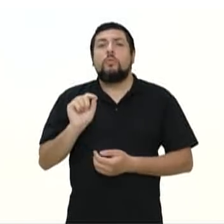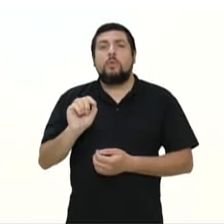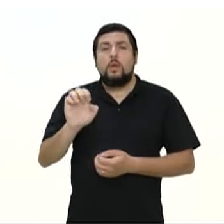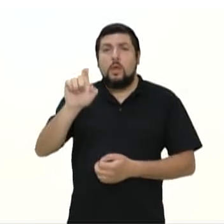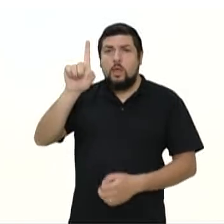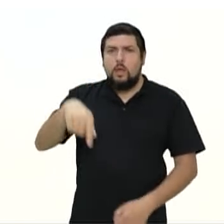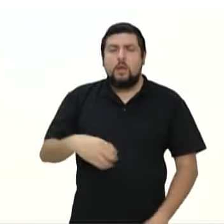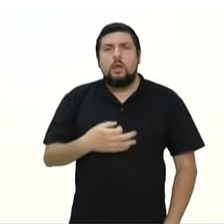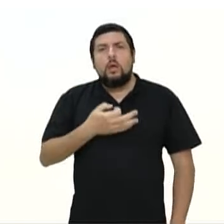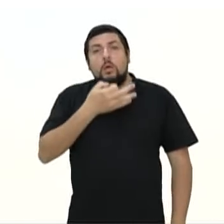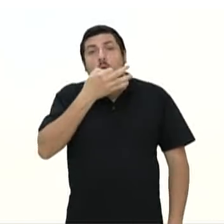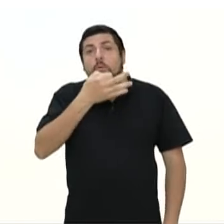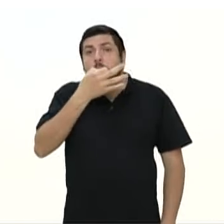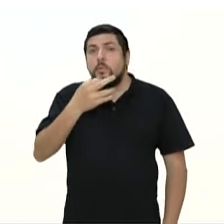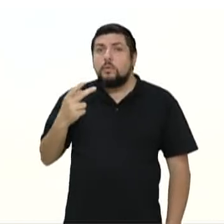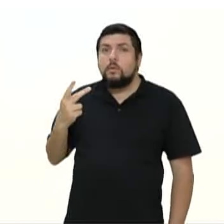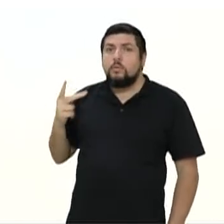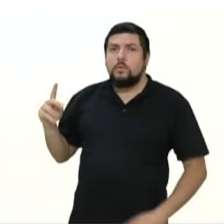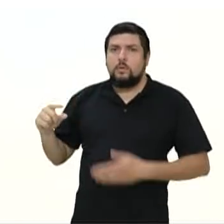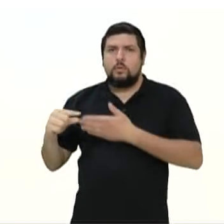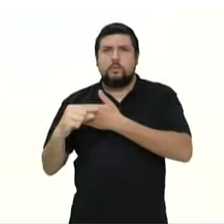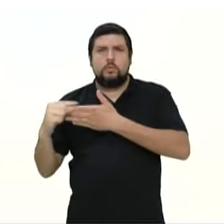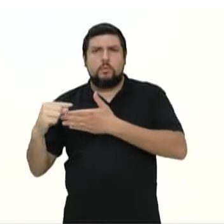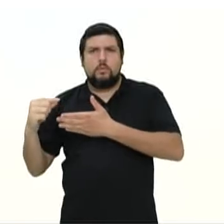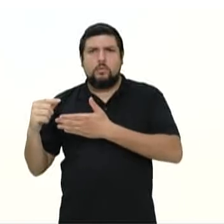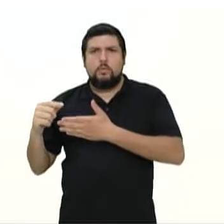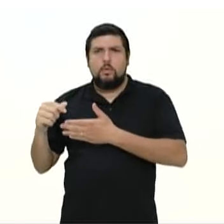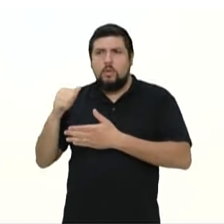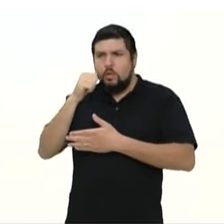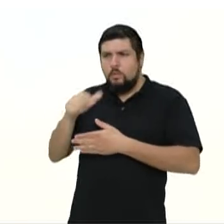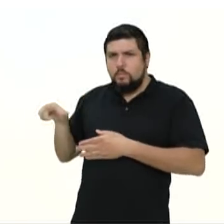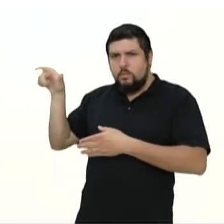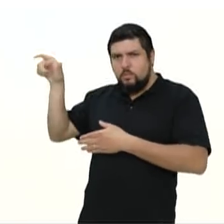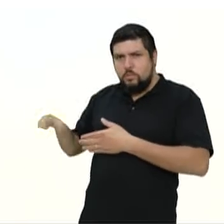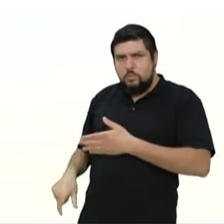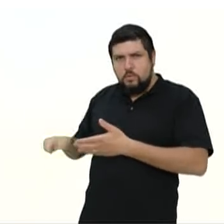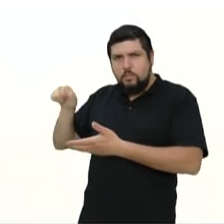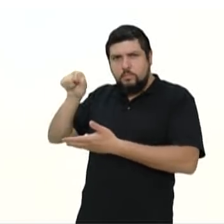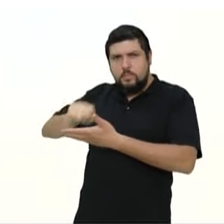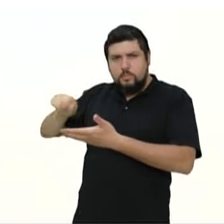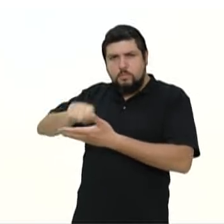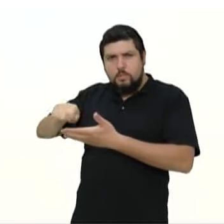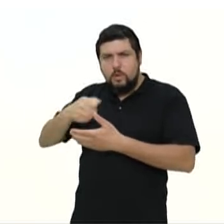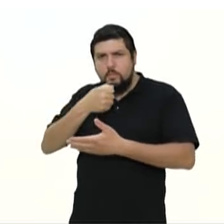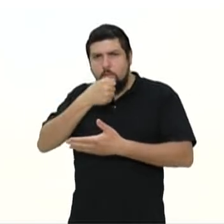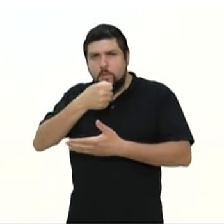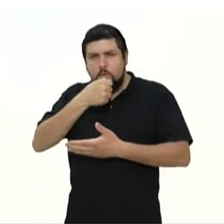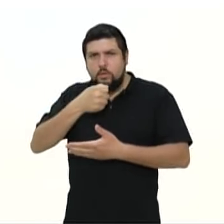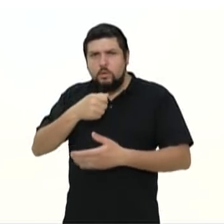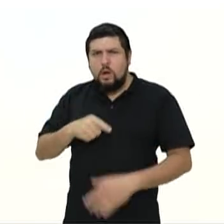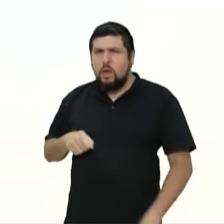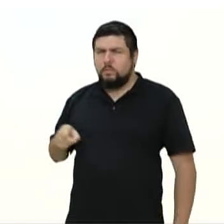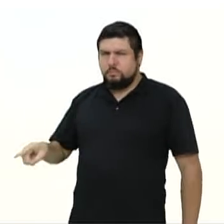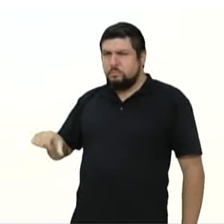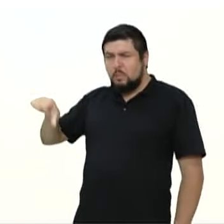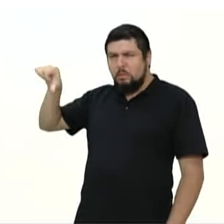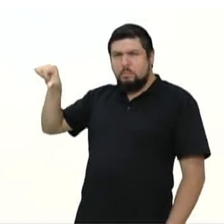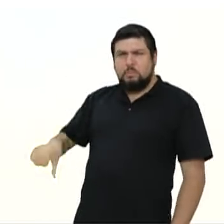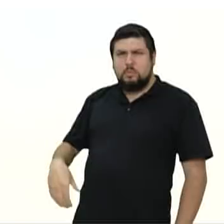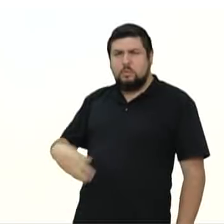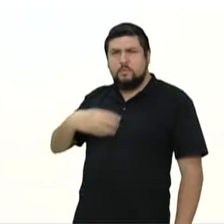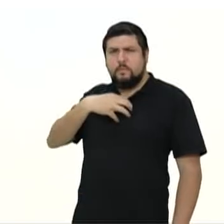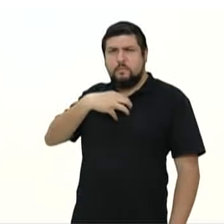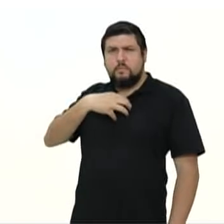opinião da autora, não foi um fato, né, quando ela coloca a pior forma possível de